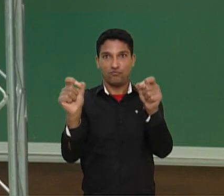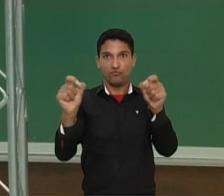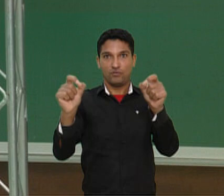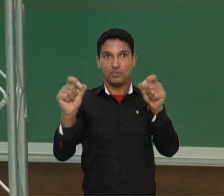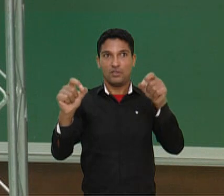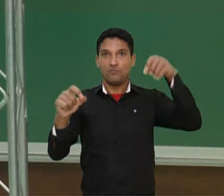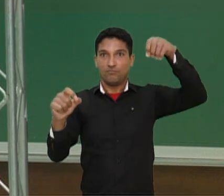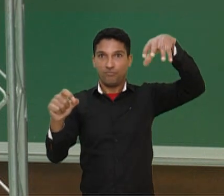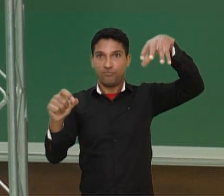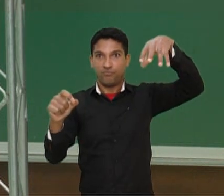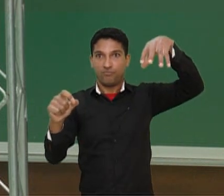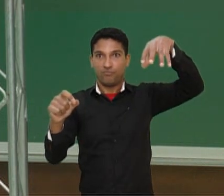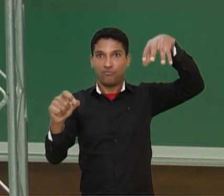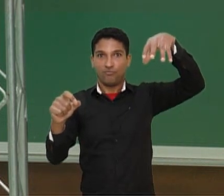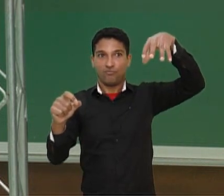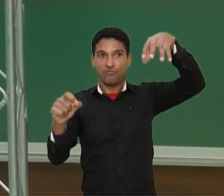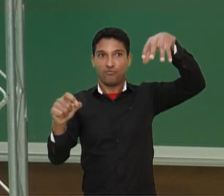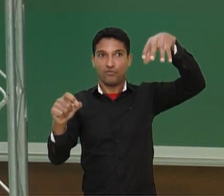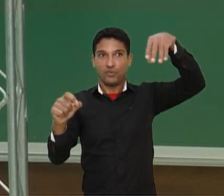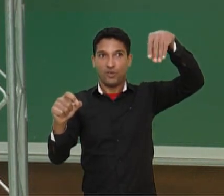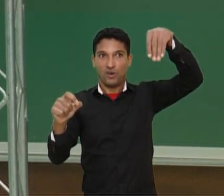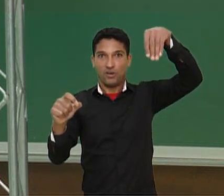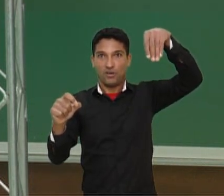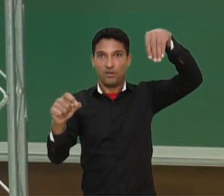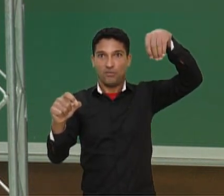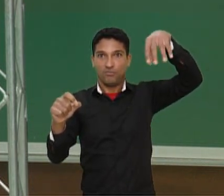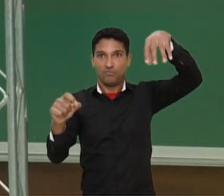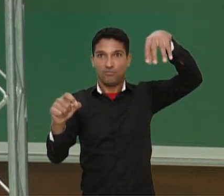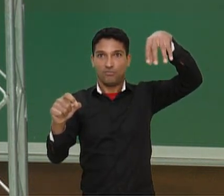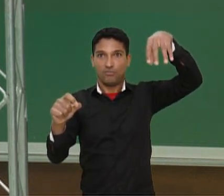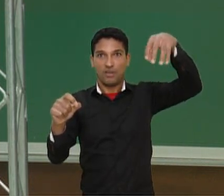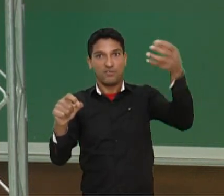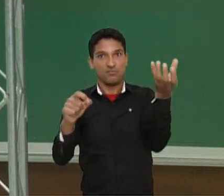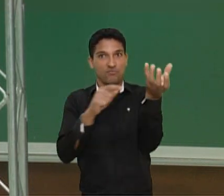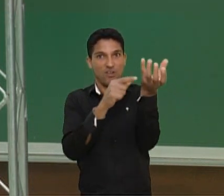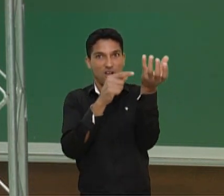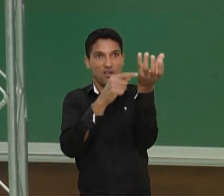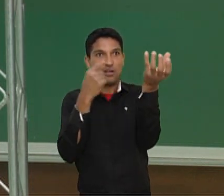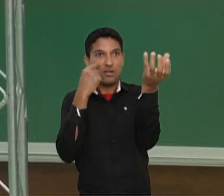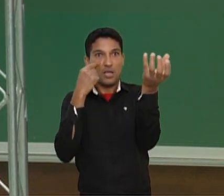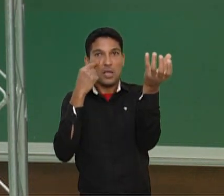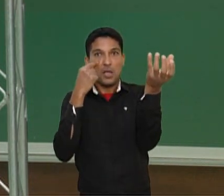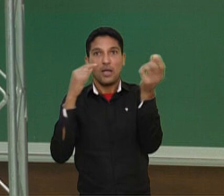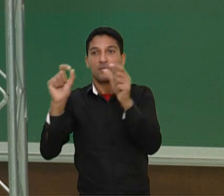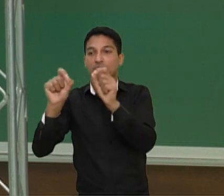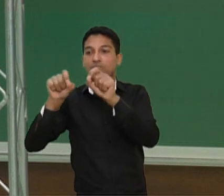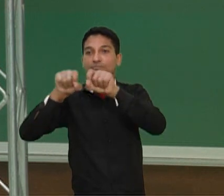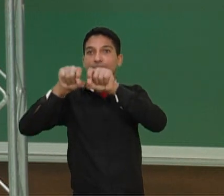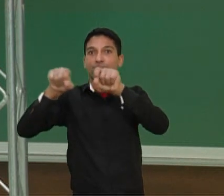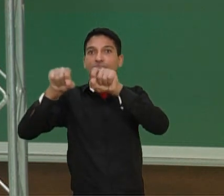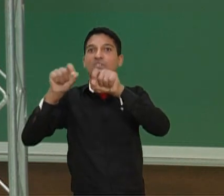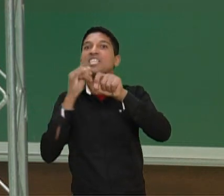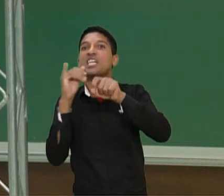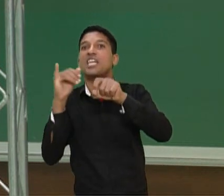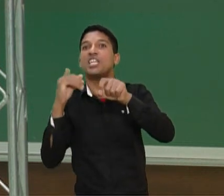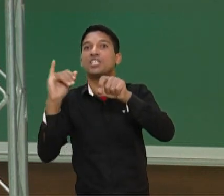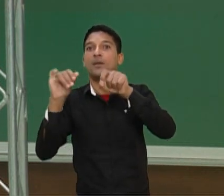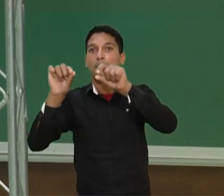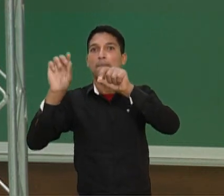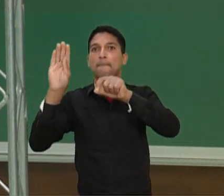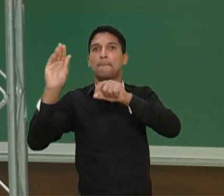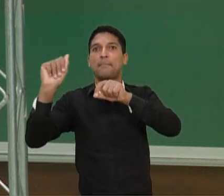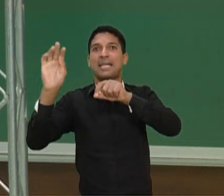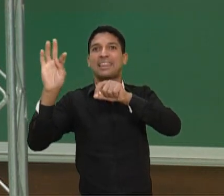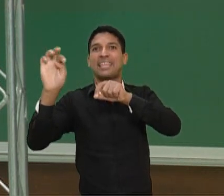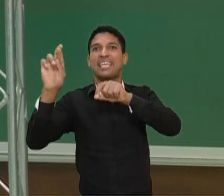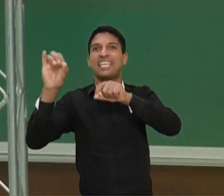uma lâmpadazinha, uma fonte de energia, ele pegou uma pilha, uma bateria, né, e um recipiente, então,